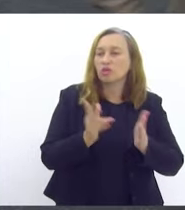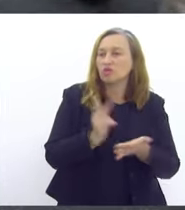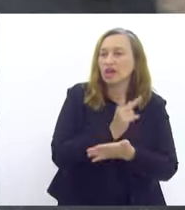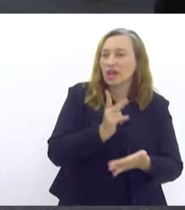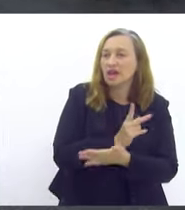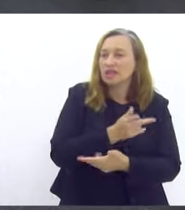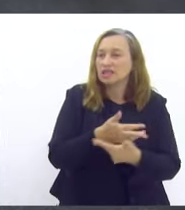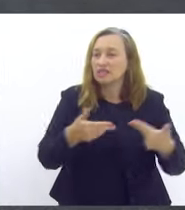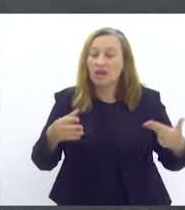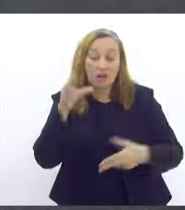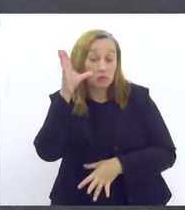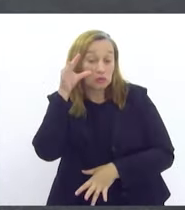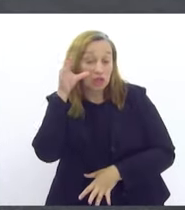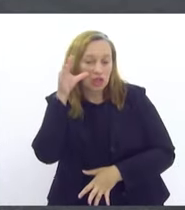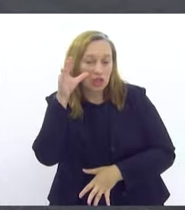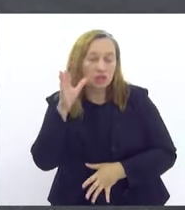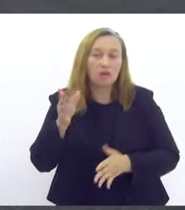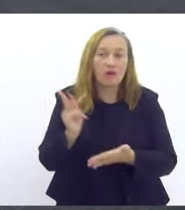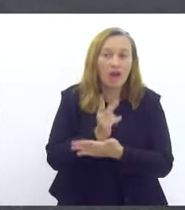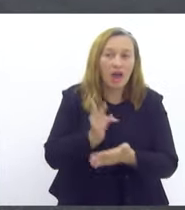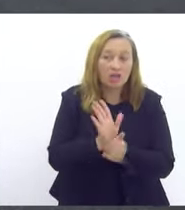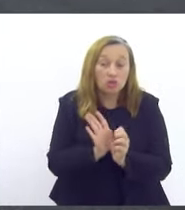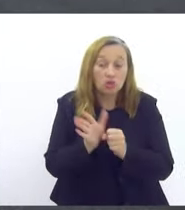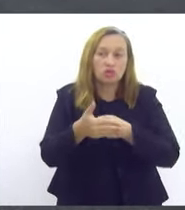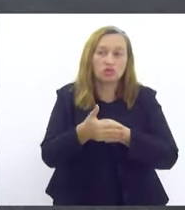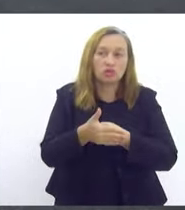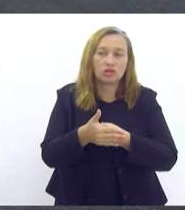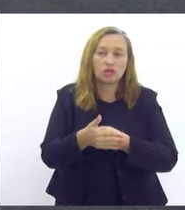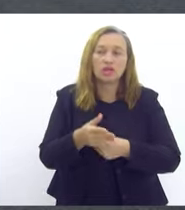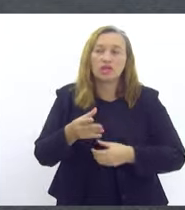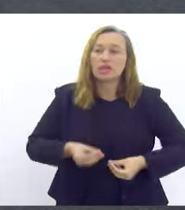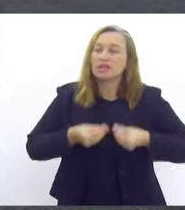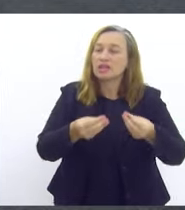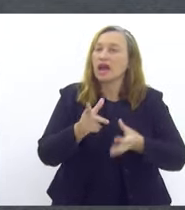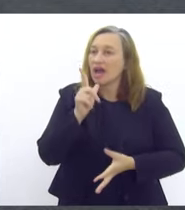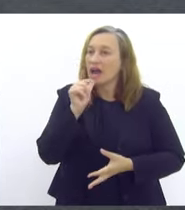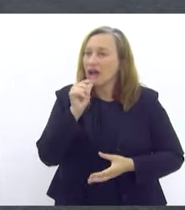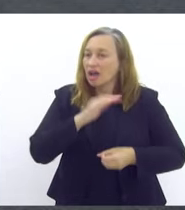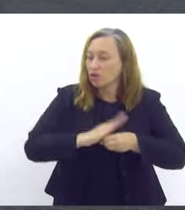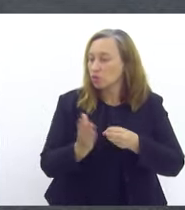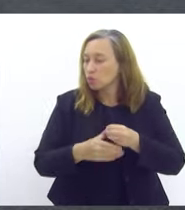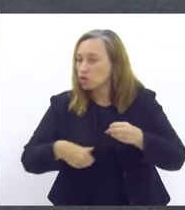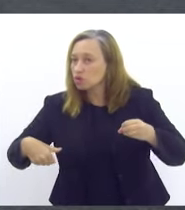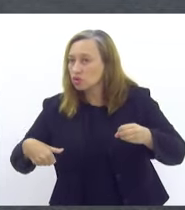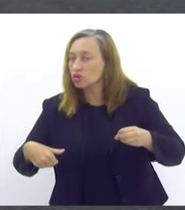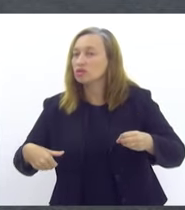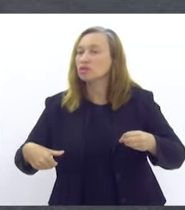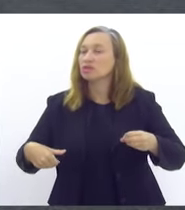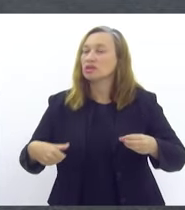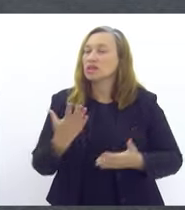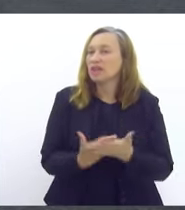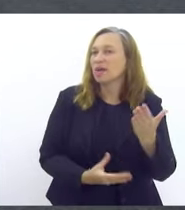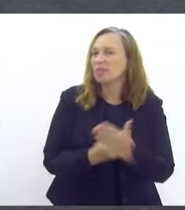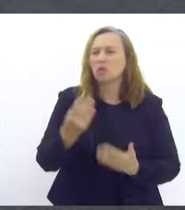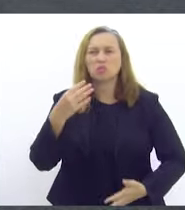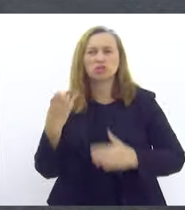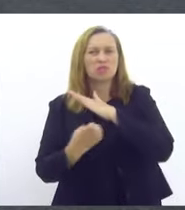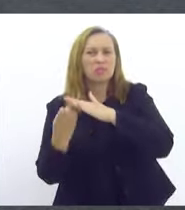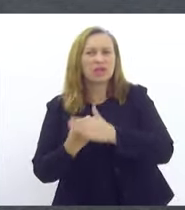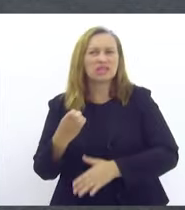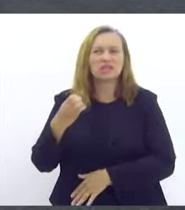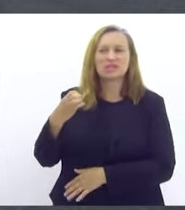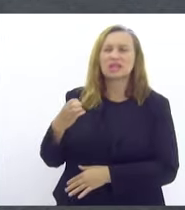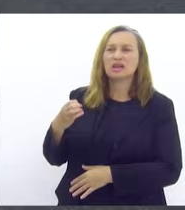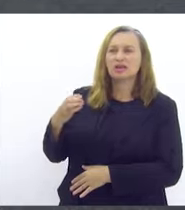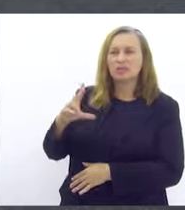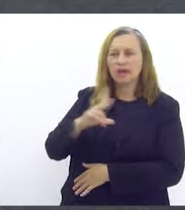um monte de interesses escusos por trás. Entregar a água, o tratamento de esgoto e o saneamento na mão de interesses privados internacionais